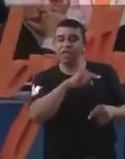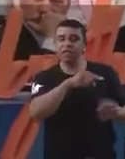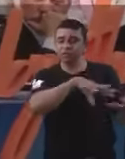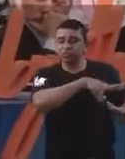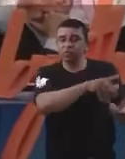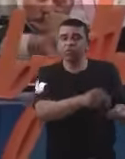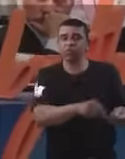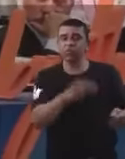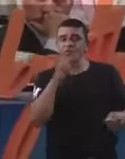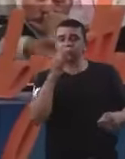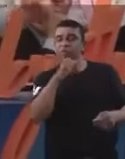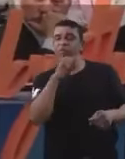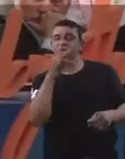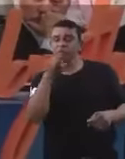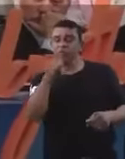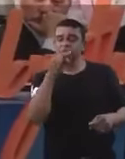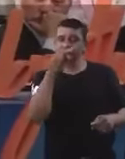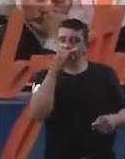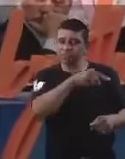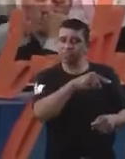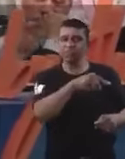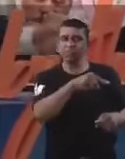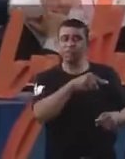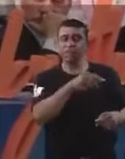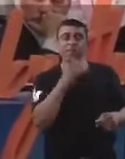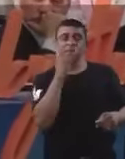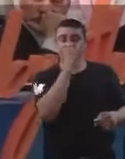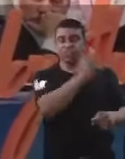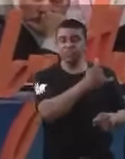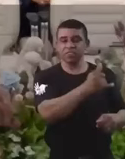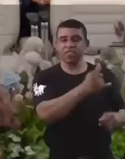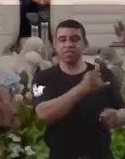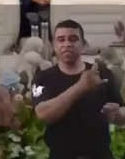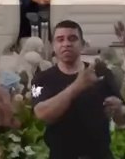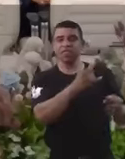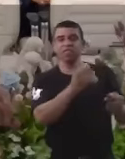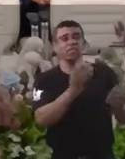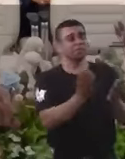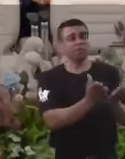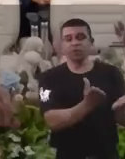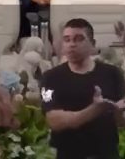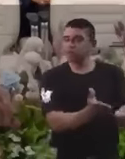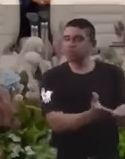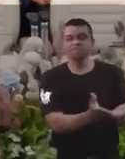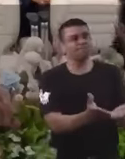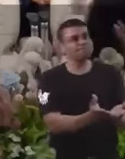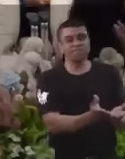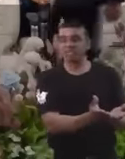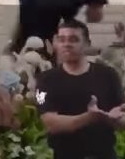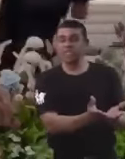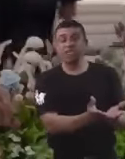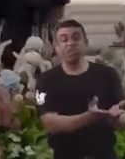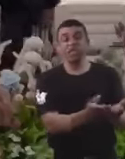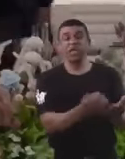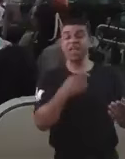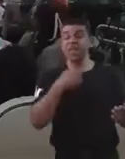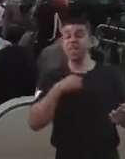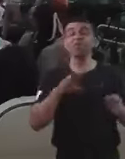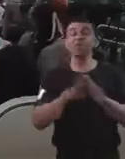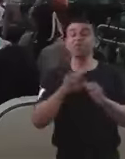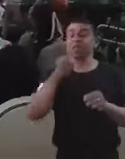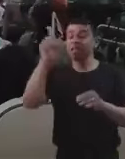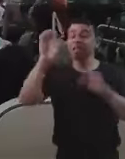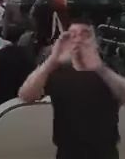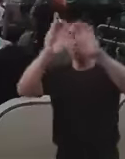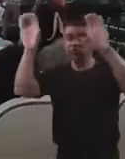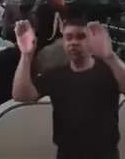começar a criticar a Bíblia, falando de lá para cá, vai ouvir daqui para lá. Por quê? Porque aqui é